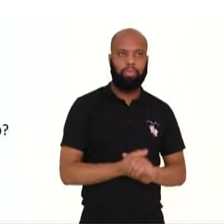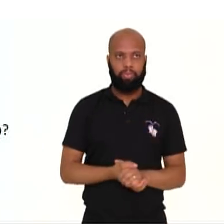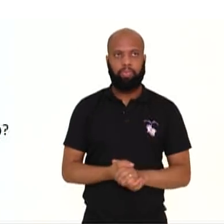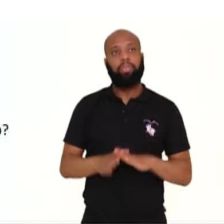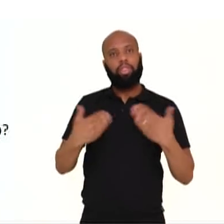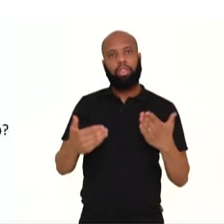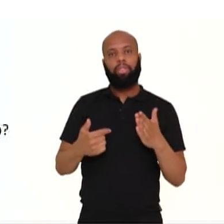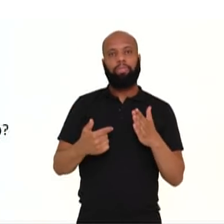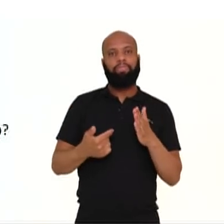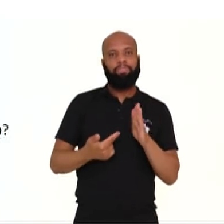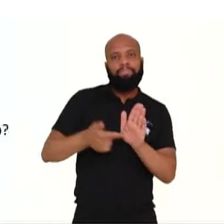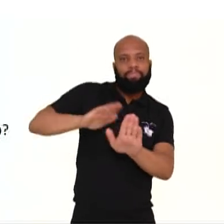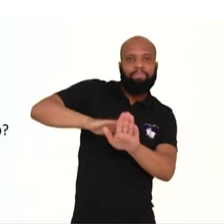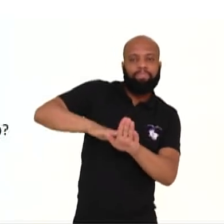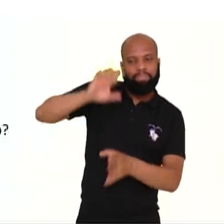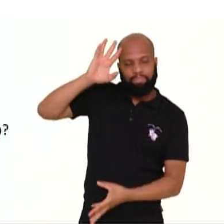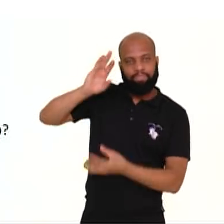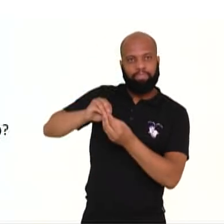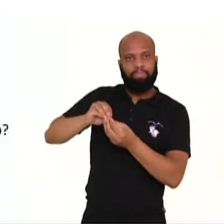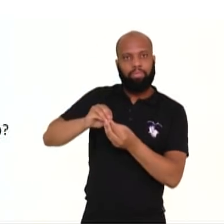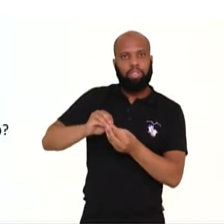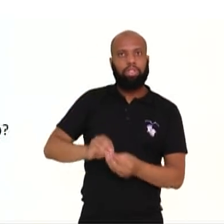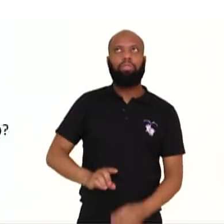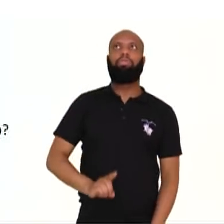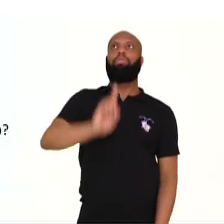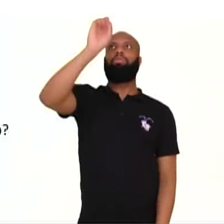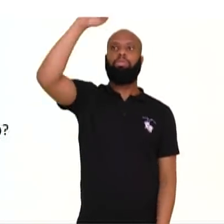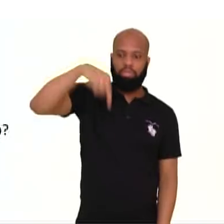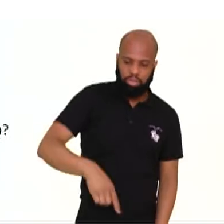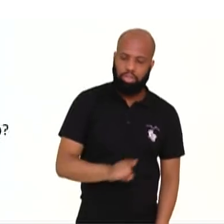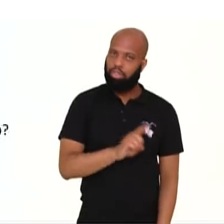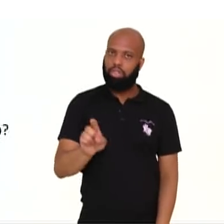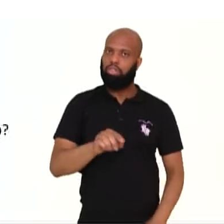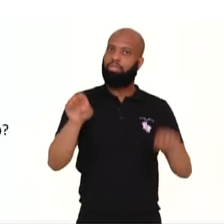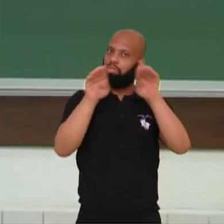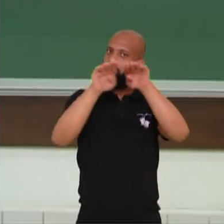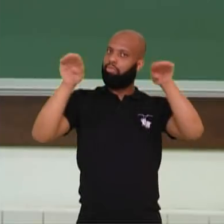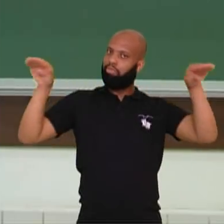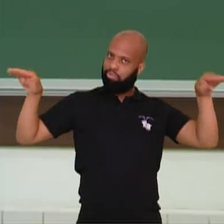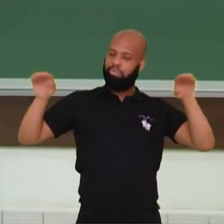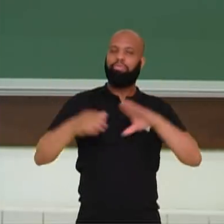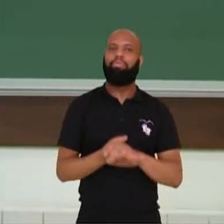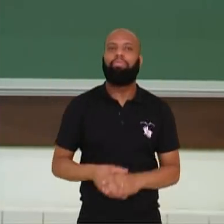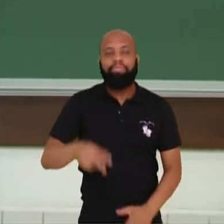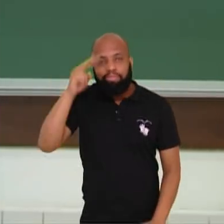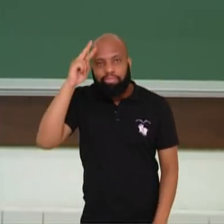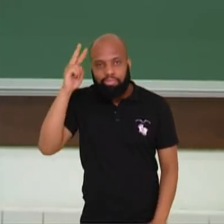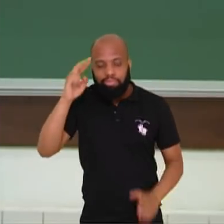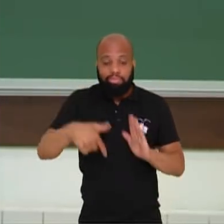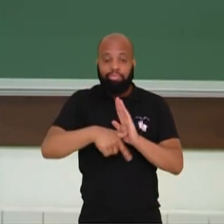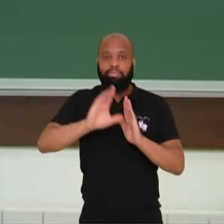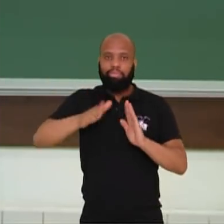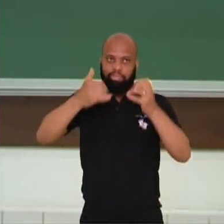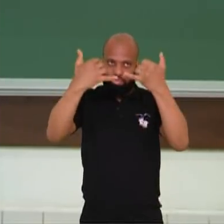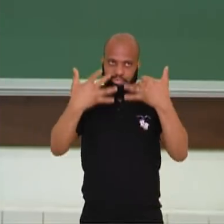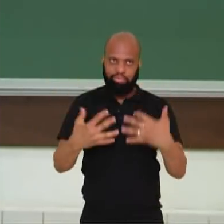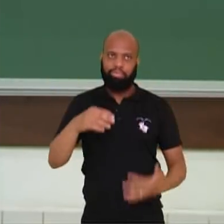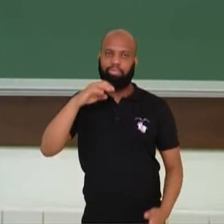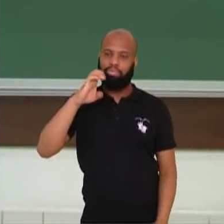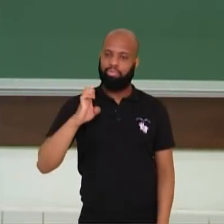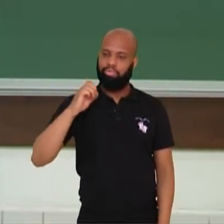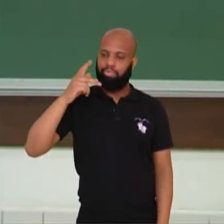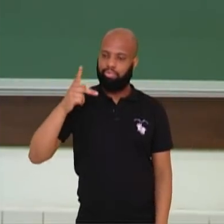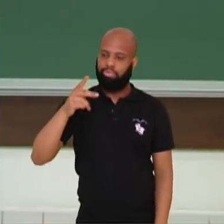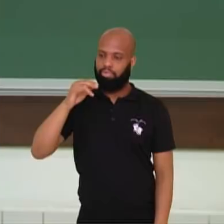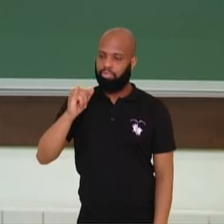bem, esse é o fundo moral, né? Nem muito ao céu, nem muito à terra. Lembra-se que nós havíamos já comentado sobre o epicurismo?